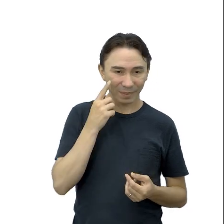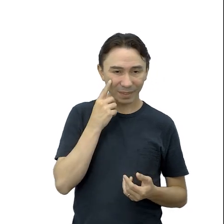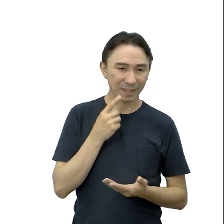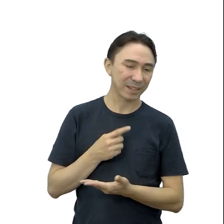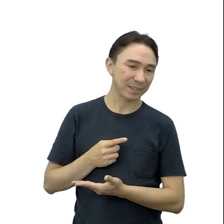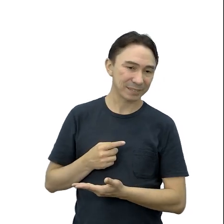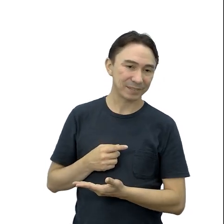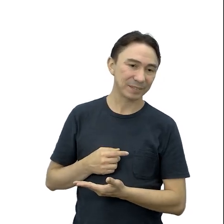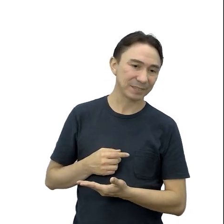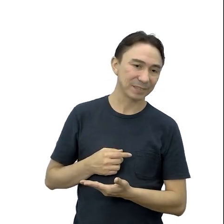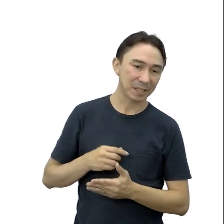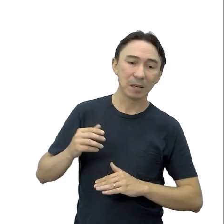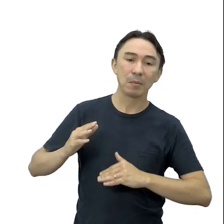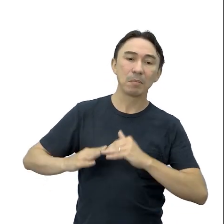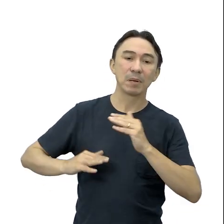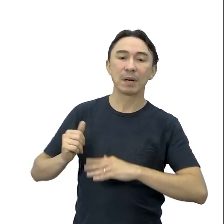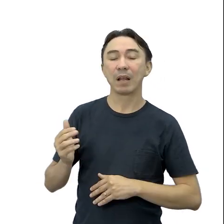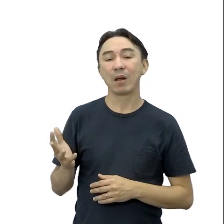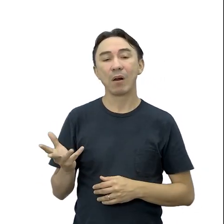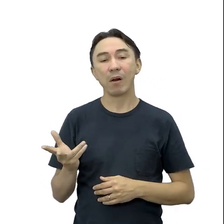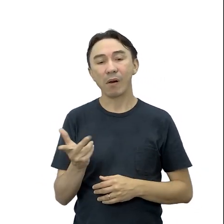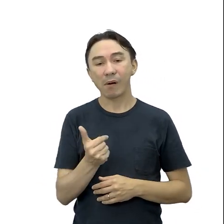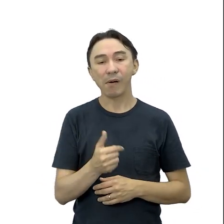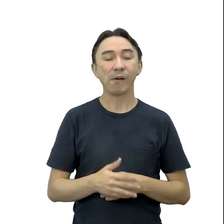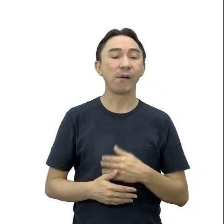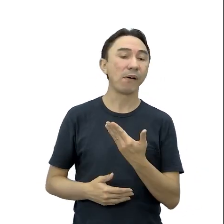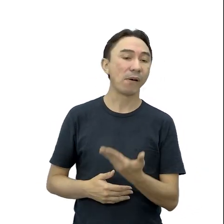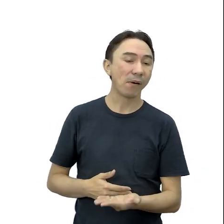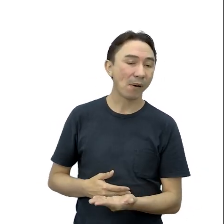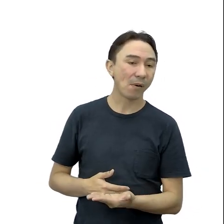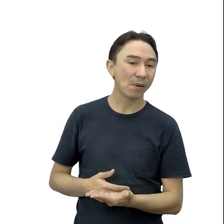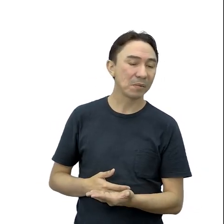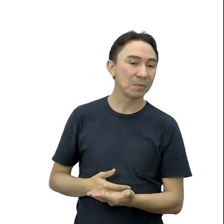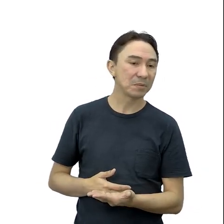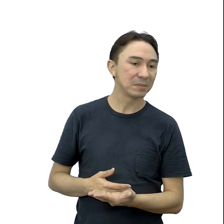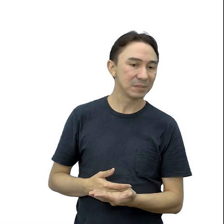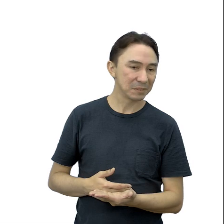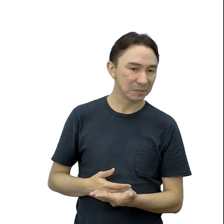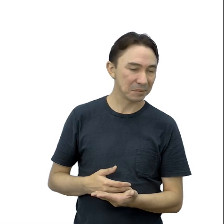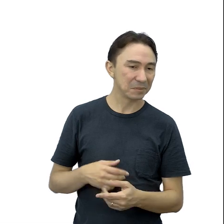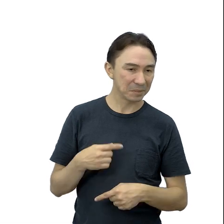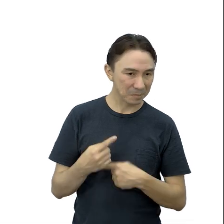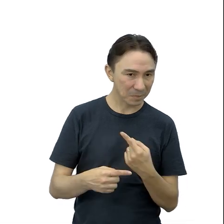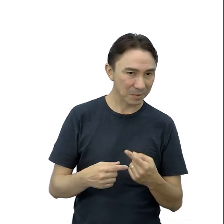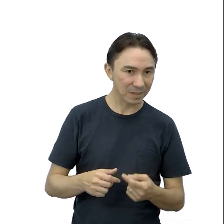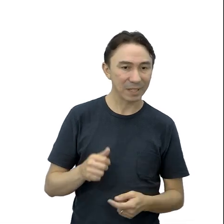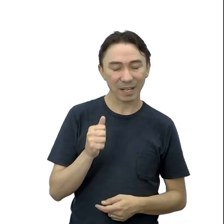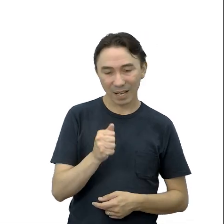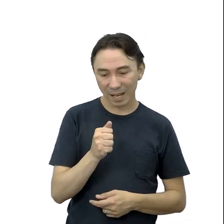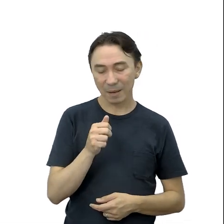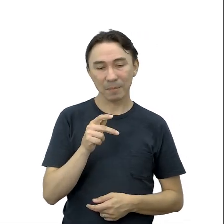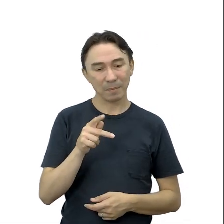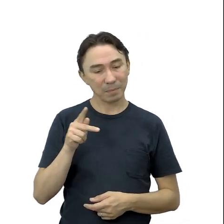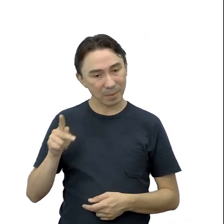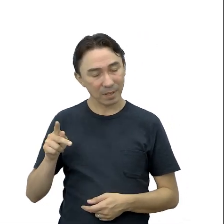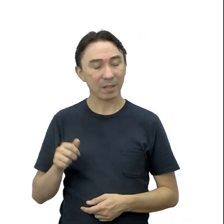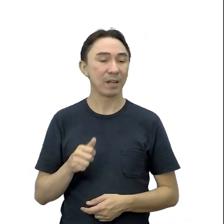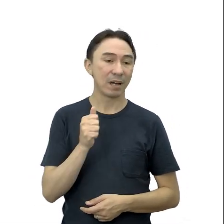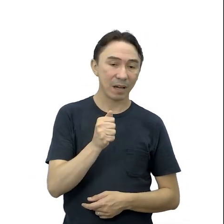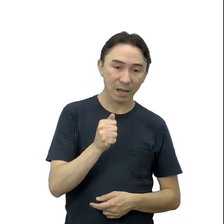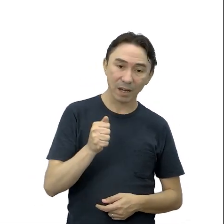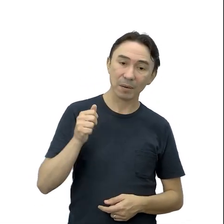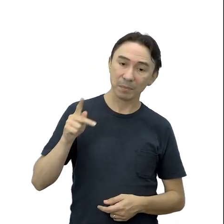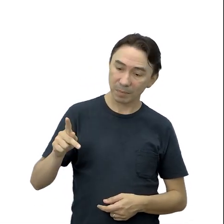essa habilidade é aqui embaixo, tá? A descrição dessa habilidade. Depois, na P1 eu tenho, na P2 eu tenho, e